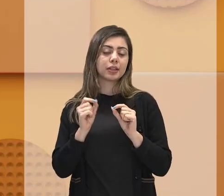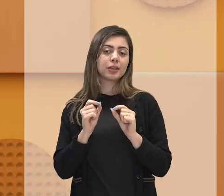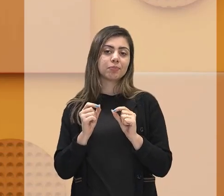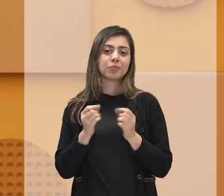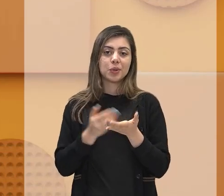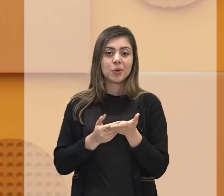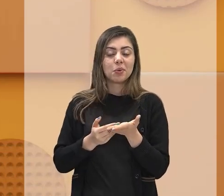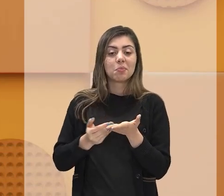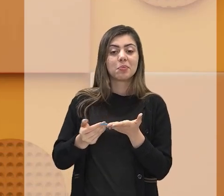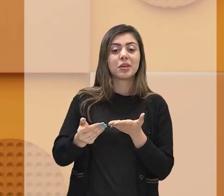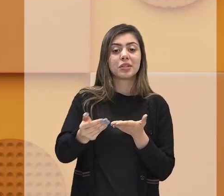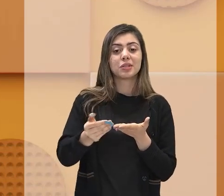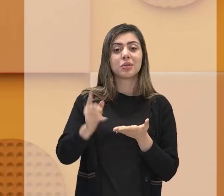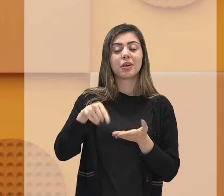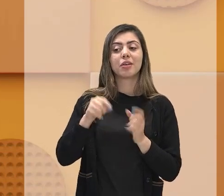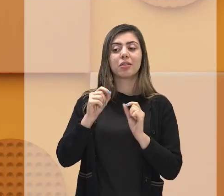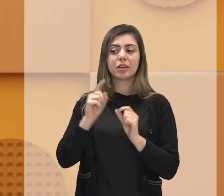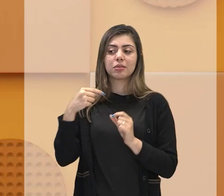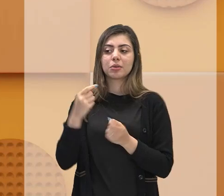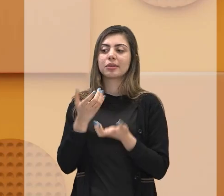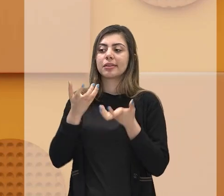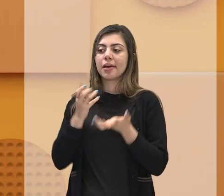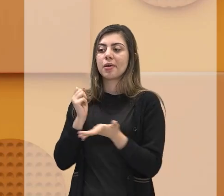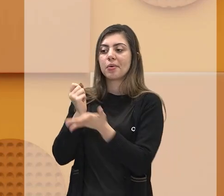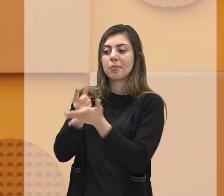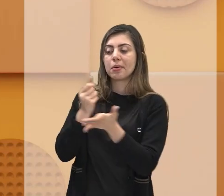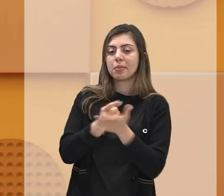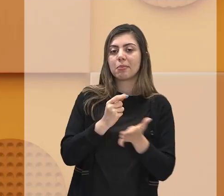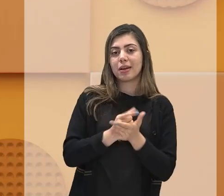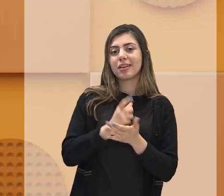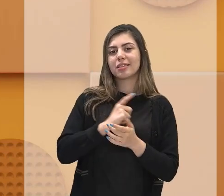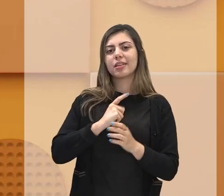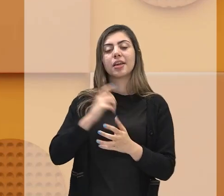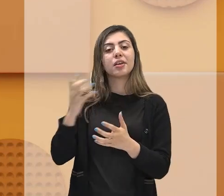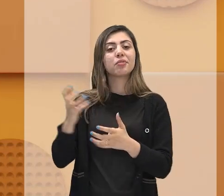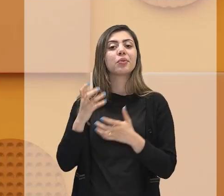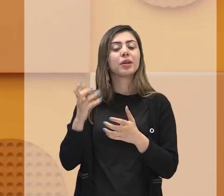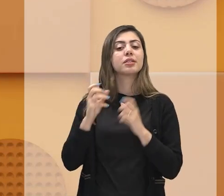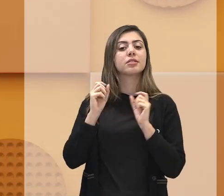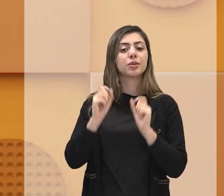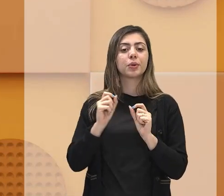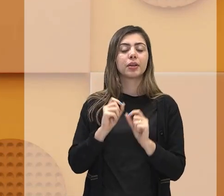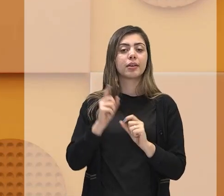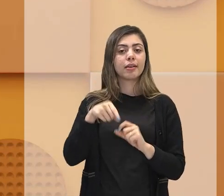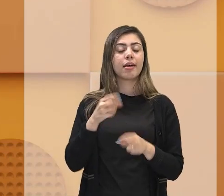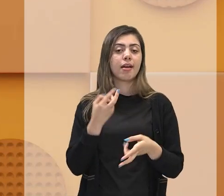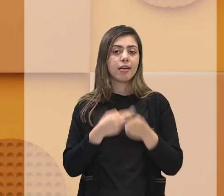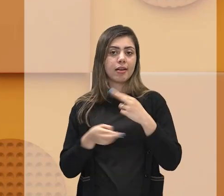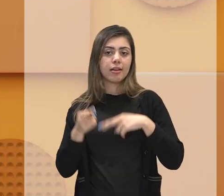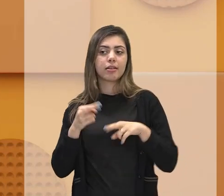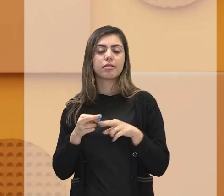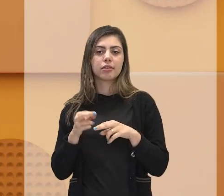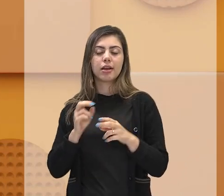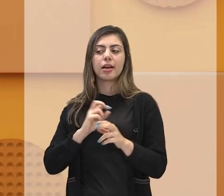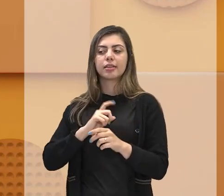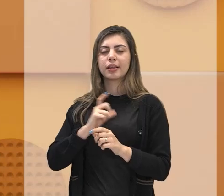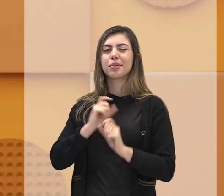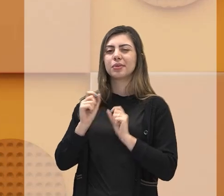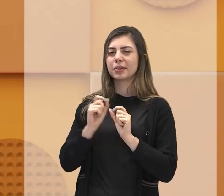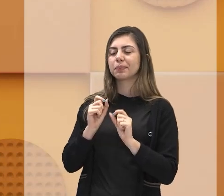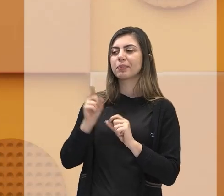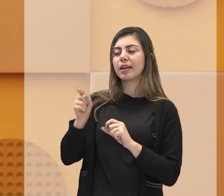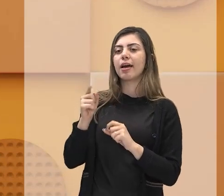a partir daí uma onda de consumismo que modificou não só as relações de trabalho por conta da industrialização, mas também